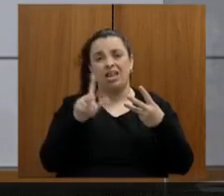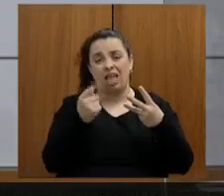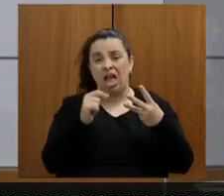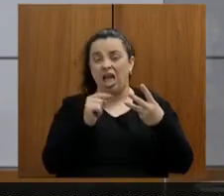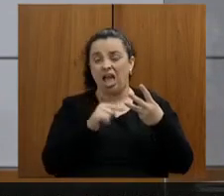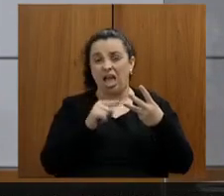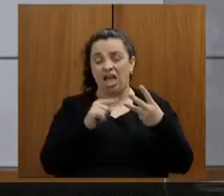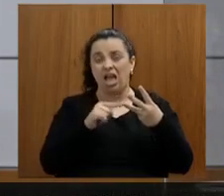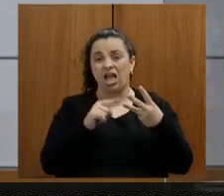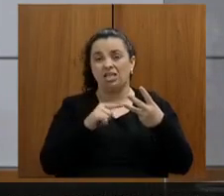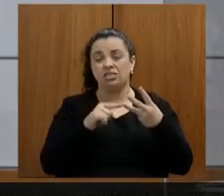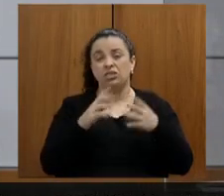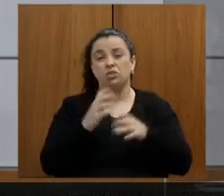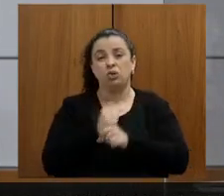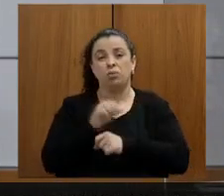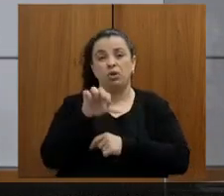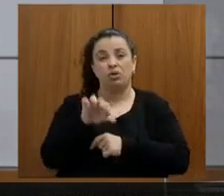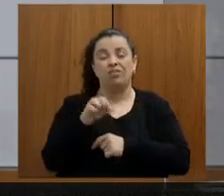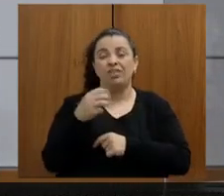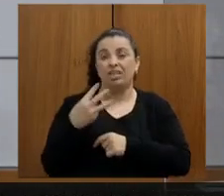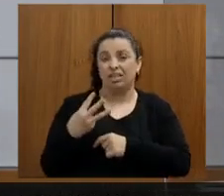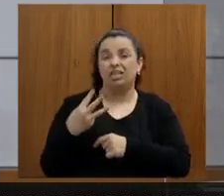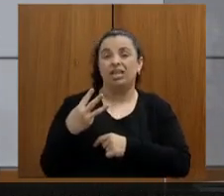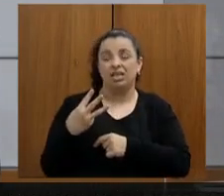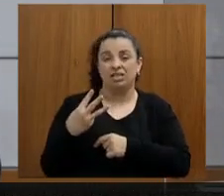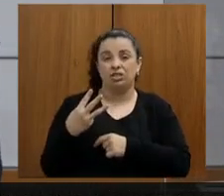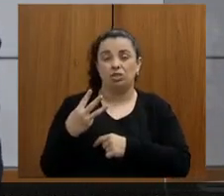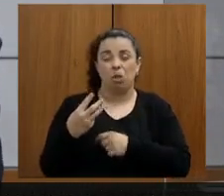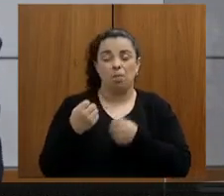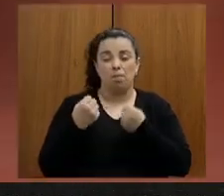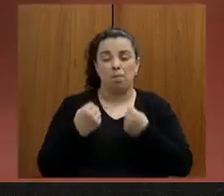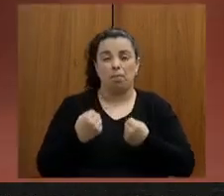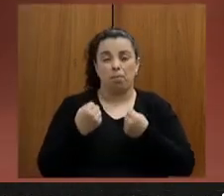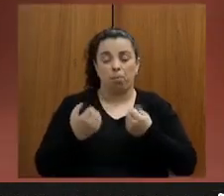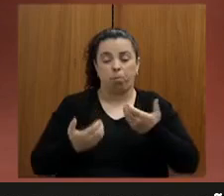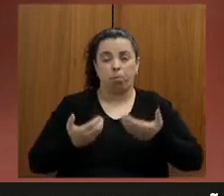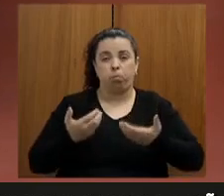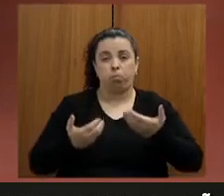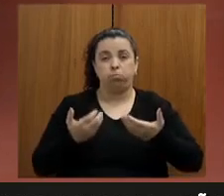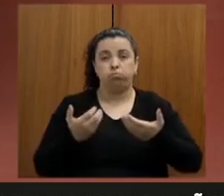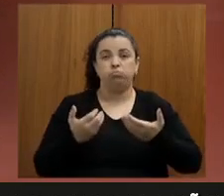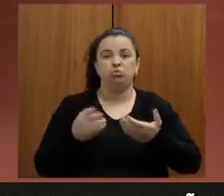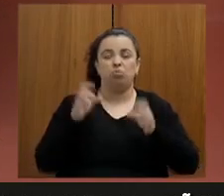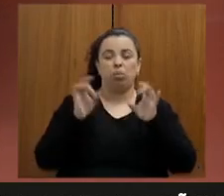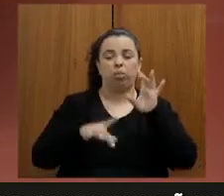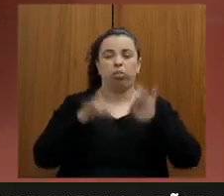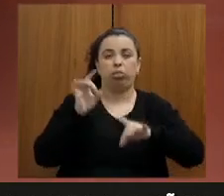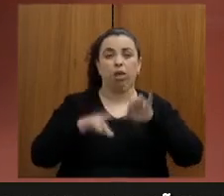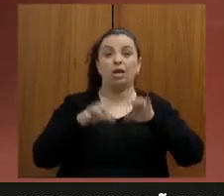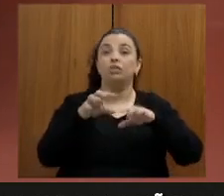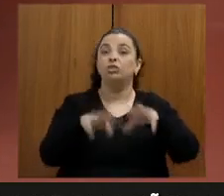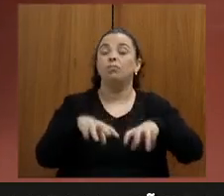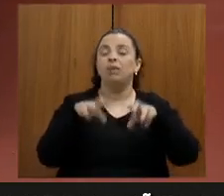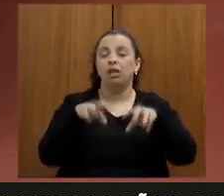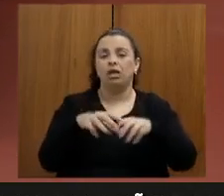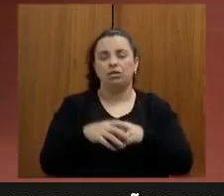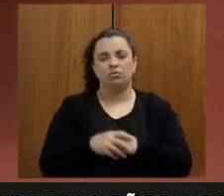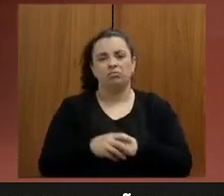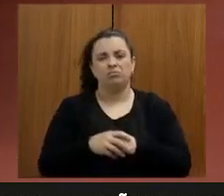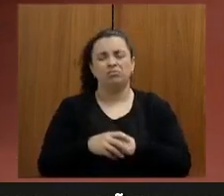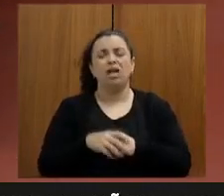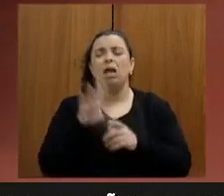93 milhões de toneladas de rejeito de minério outro dia me perguntaram assim